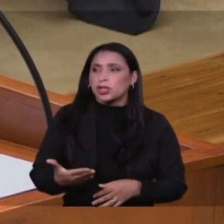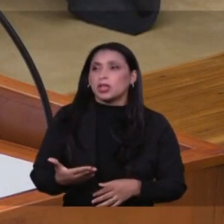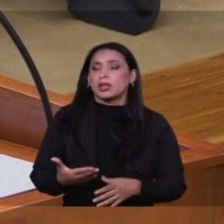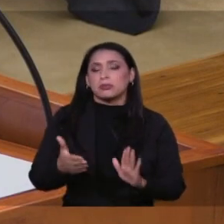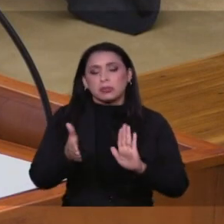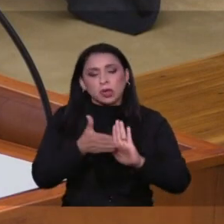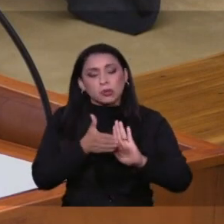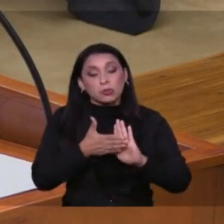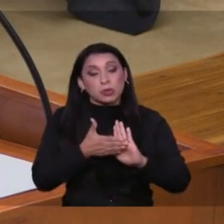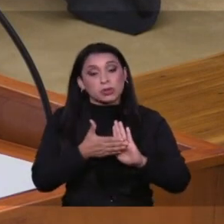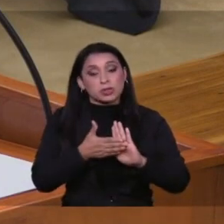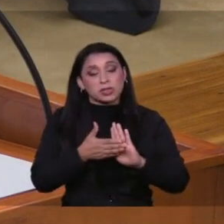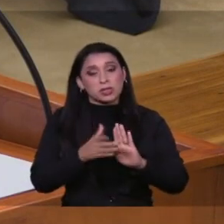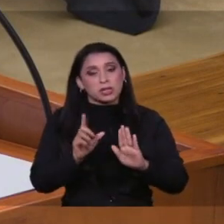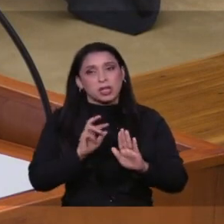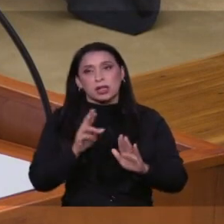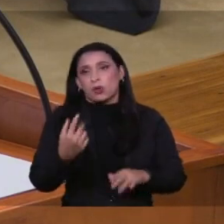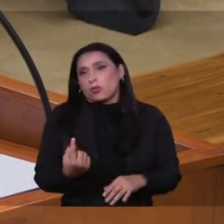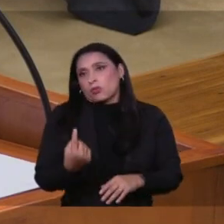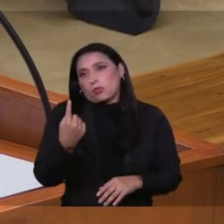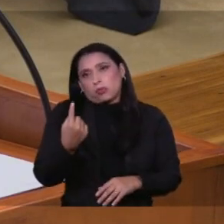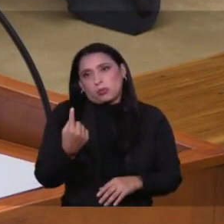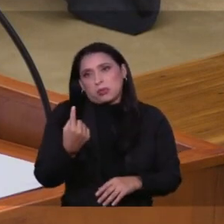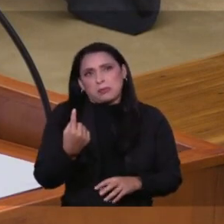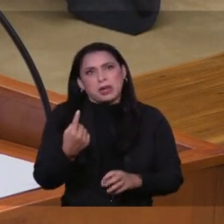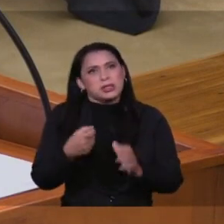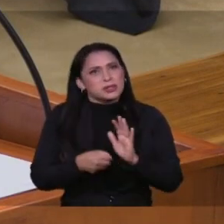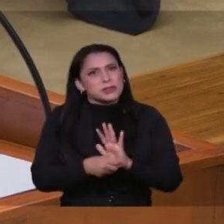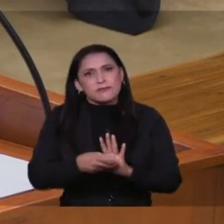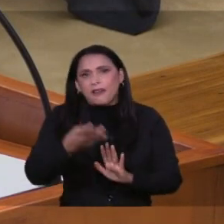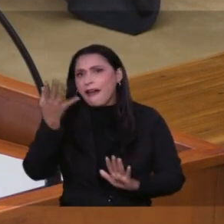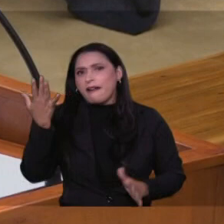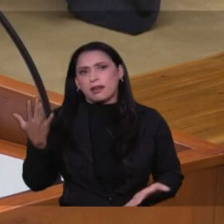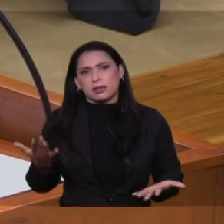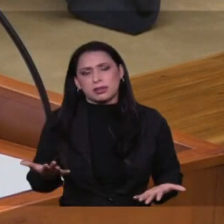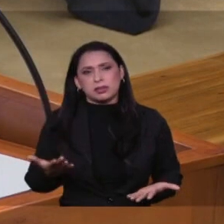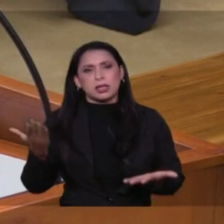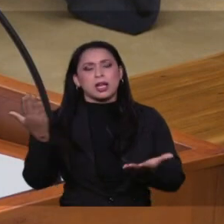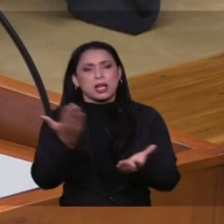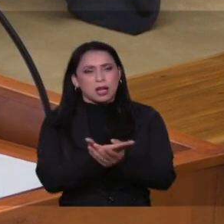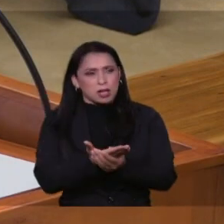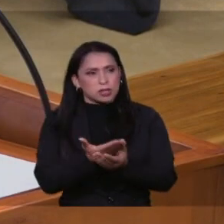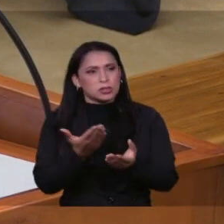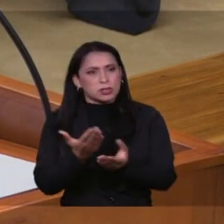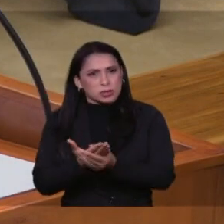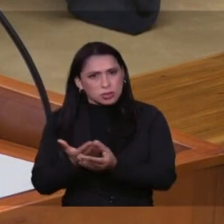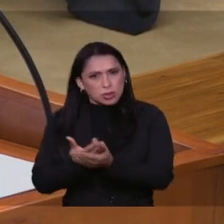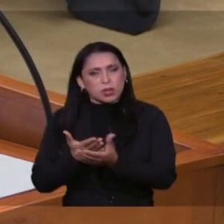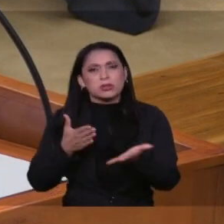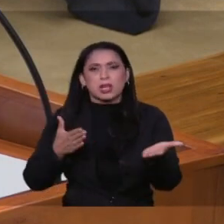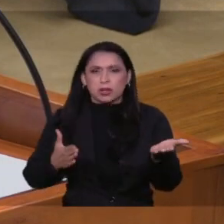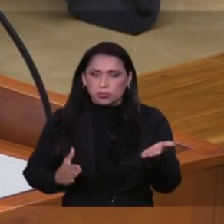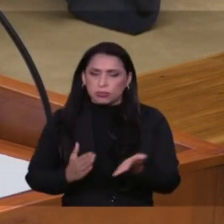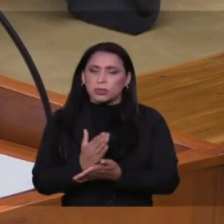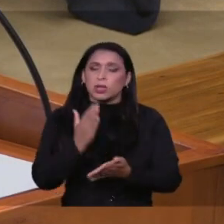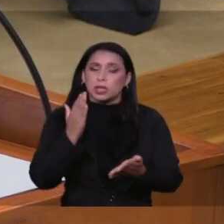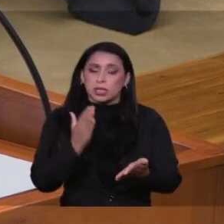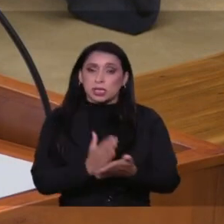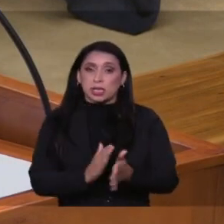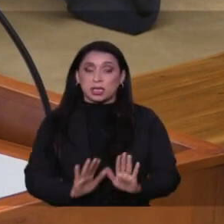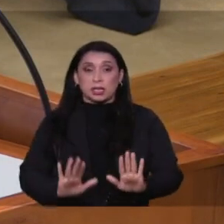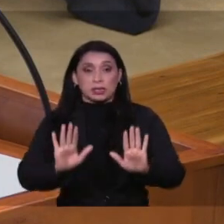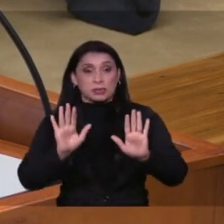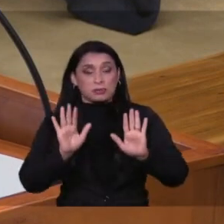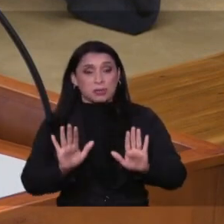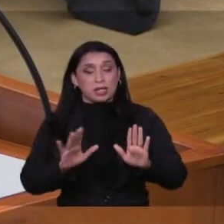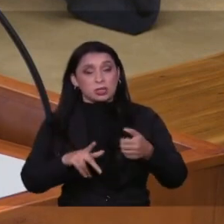pedidos. Não uma vez, mas por diversas oportunidades, as ações eram julgadas procedentes nessas ações estruturais, mas com